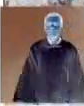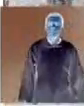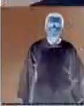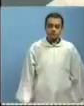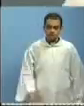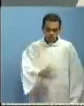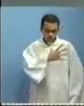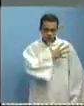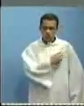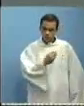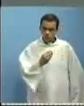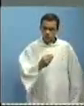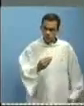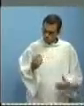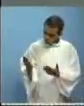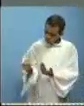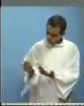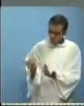Filhos, molecada aí